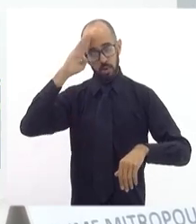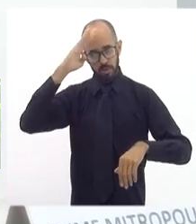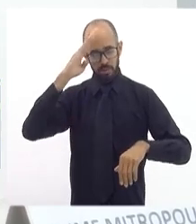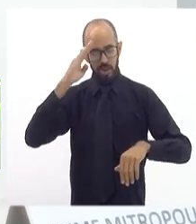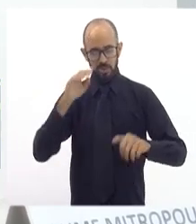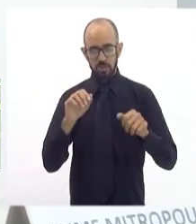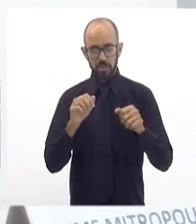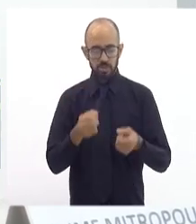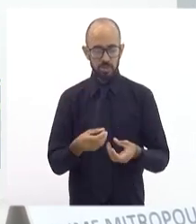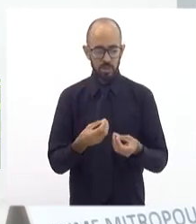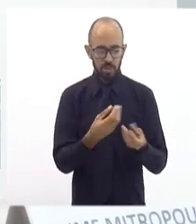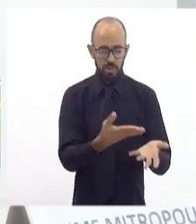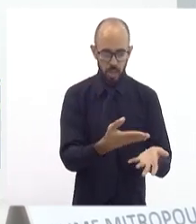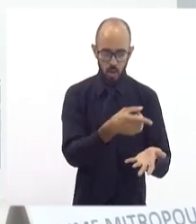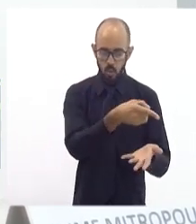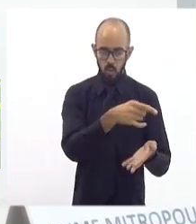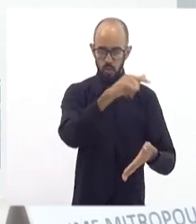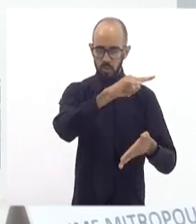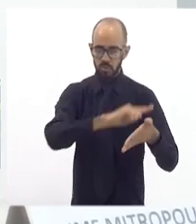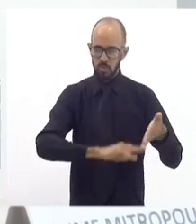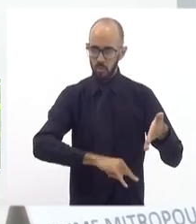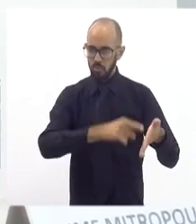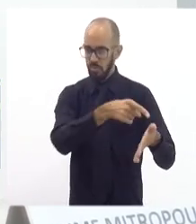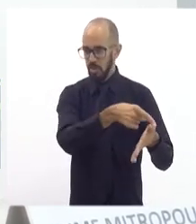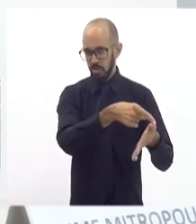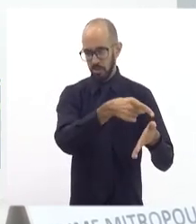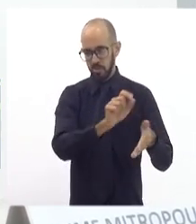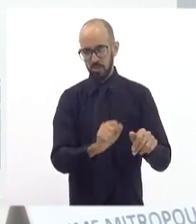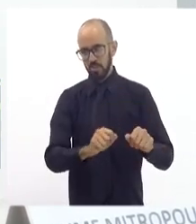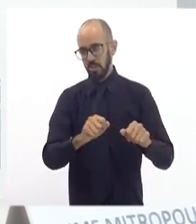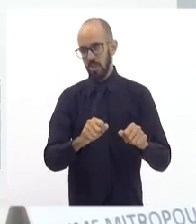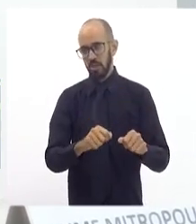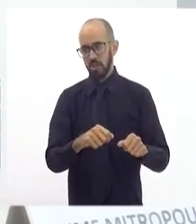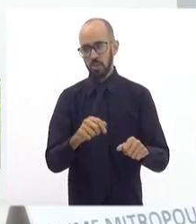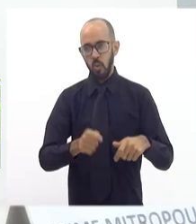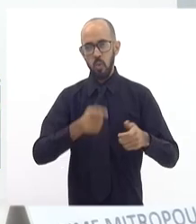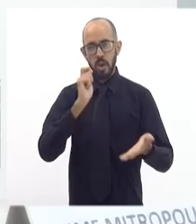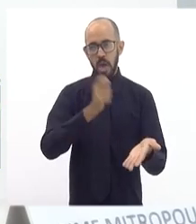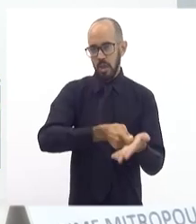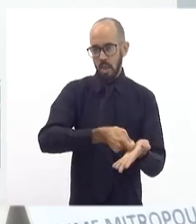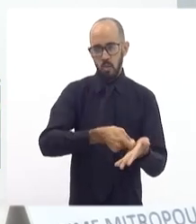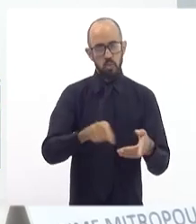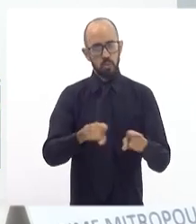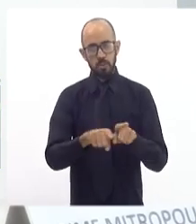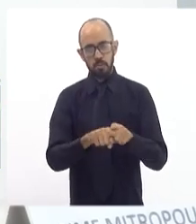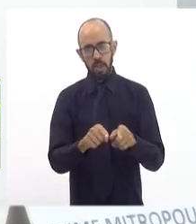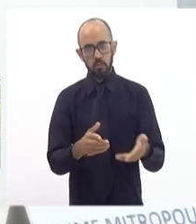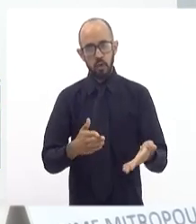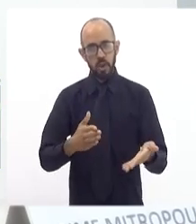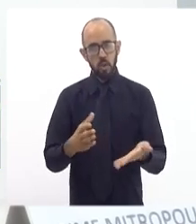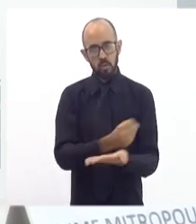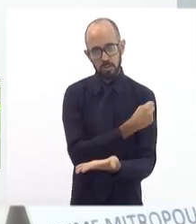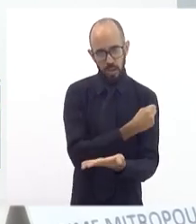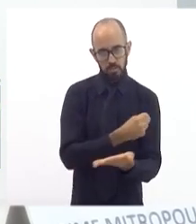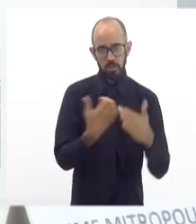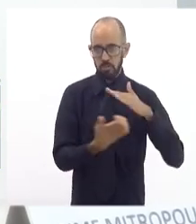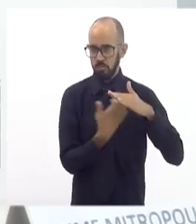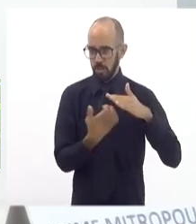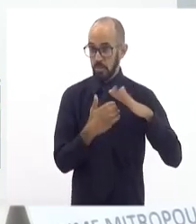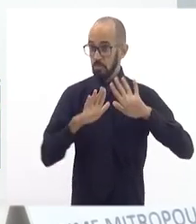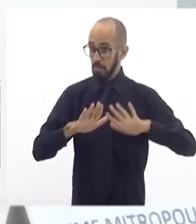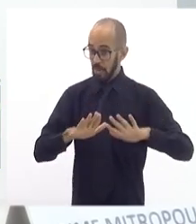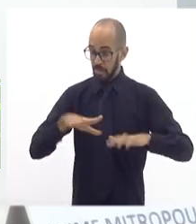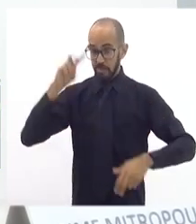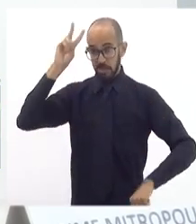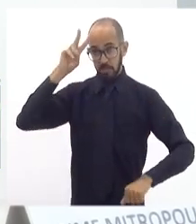dada o leilão que foi organizado e vencido pela empresa não se discute nada disso com tudo que ela lembrar em